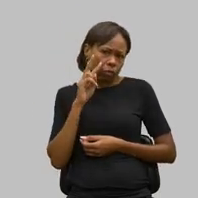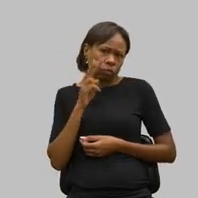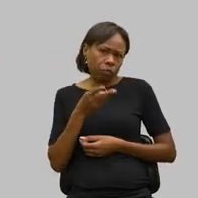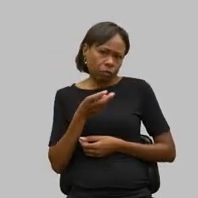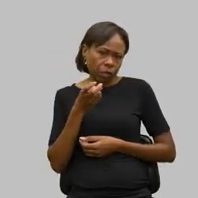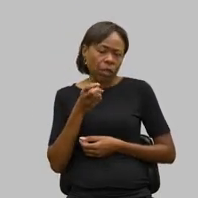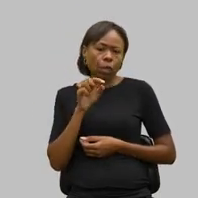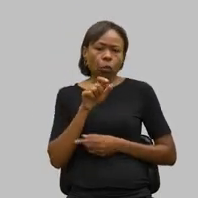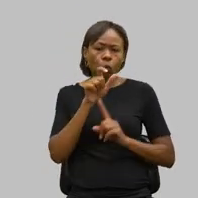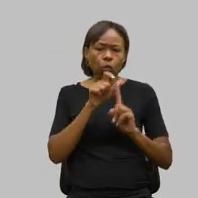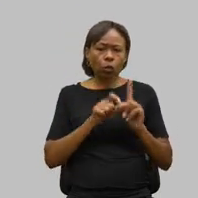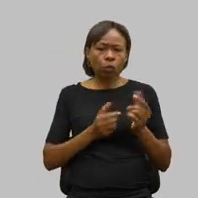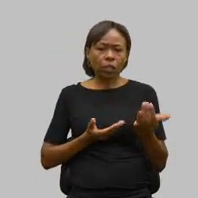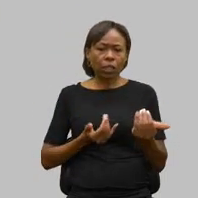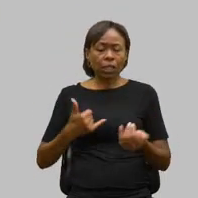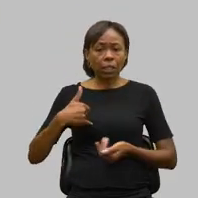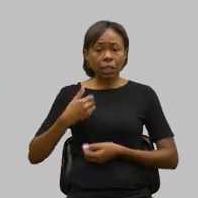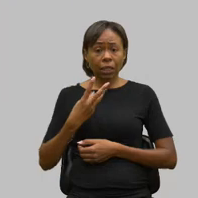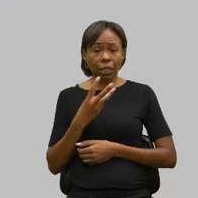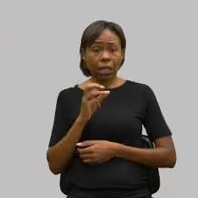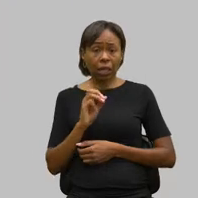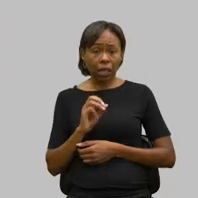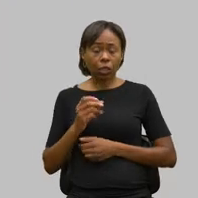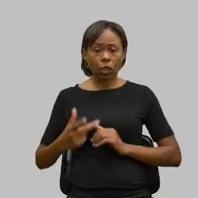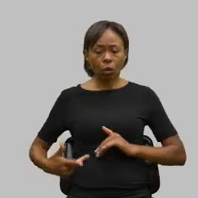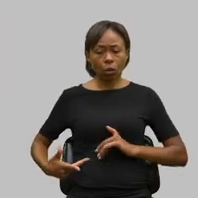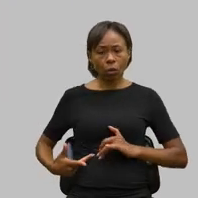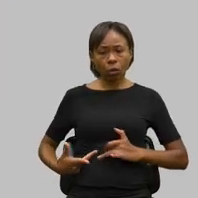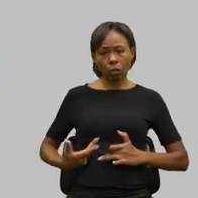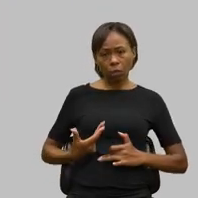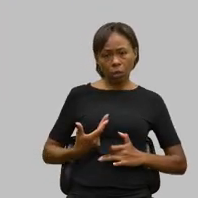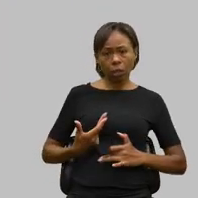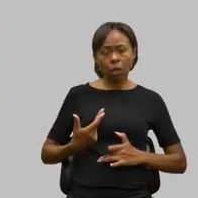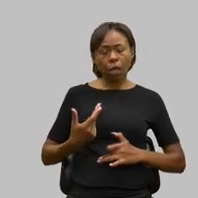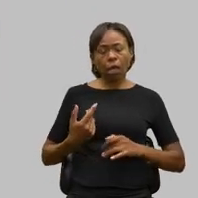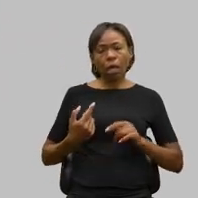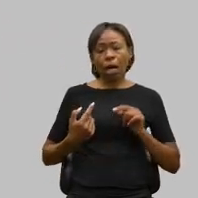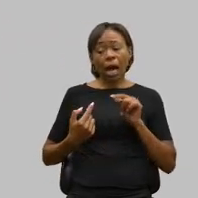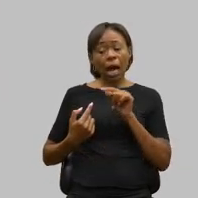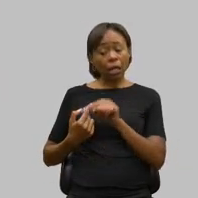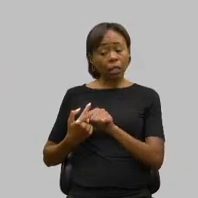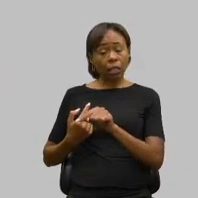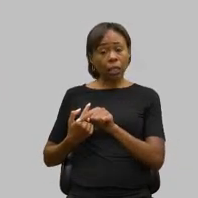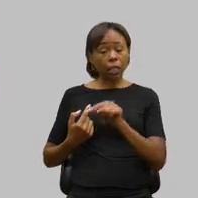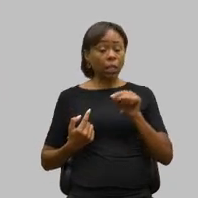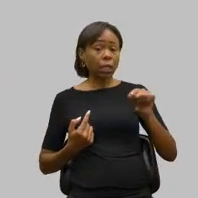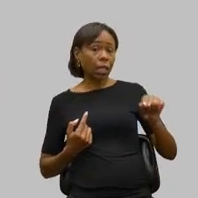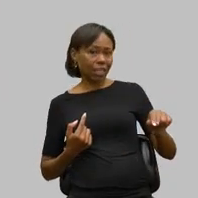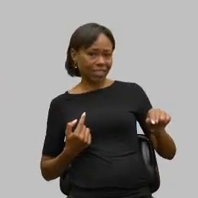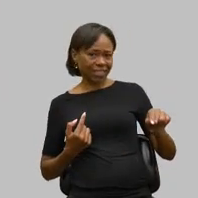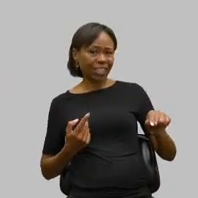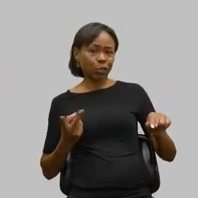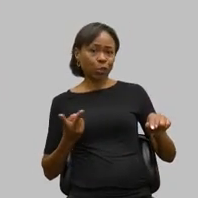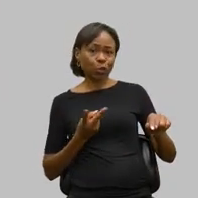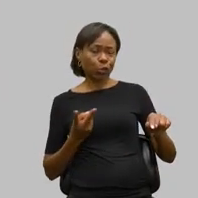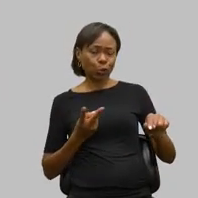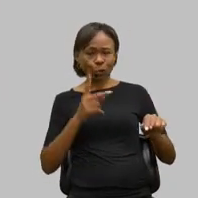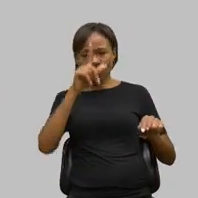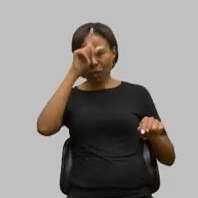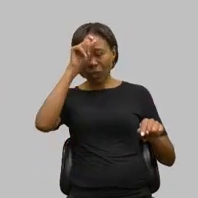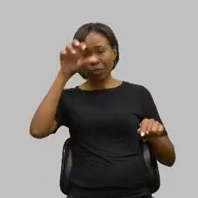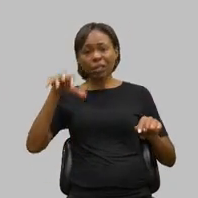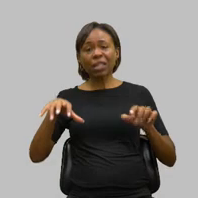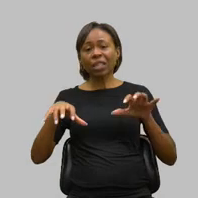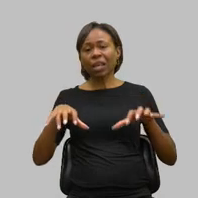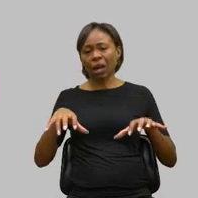apendicectomia, ou seja, tirou o apêndice sem comorbidade. Eu consigo ver como foi o desfecho lá no Sagrada Família e quanto foi o desfecho em outro hospital.